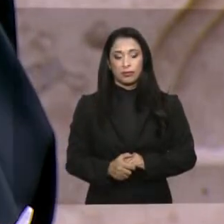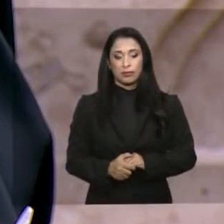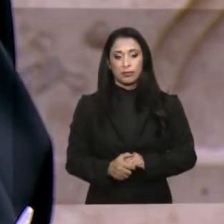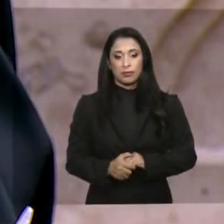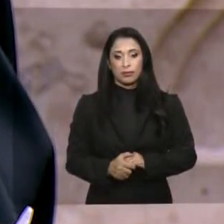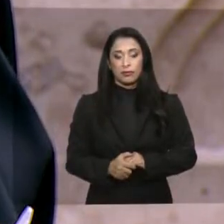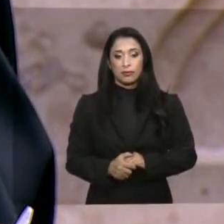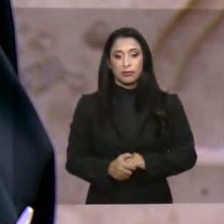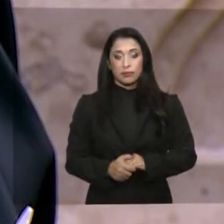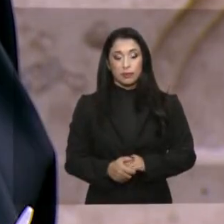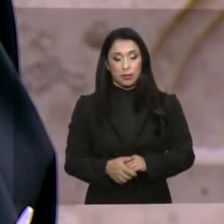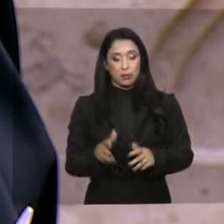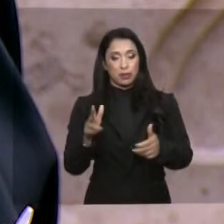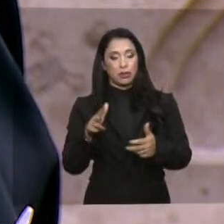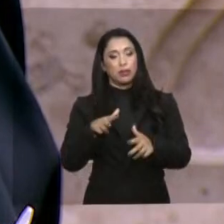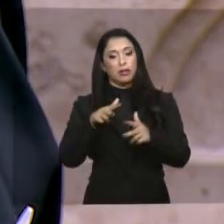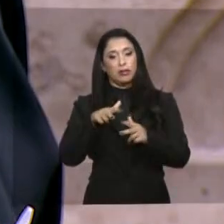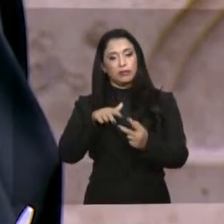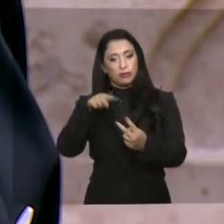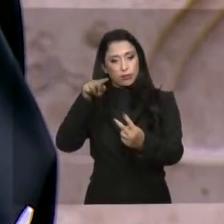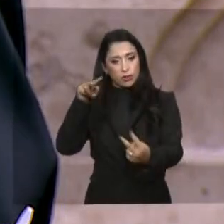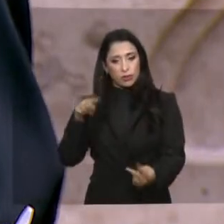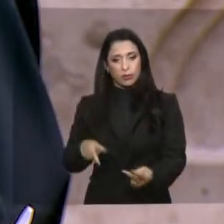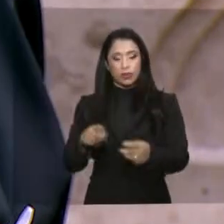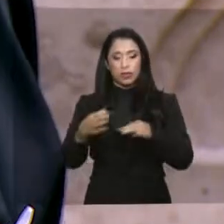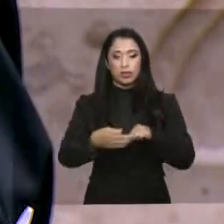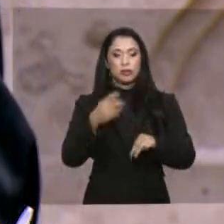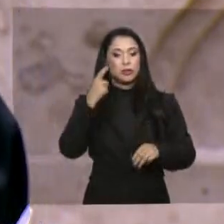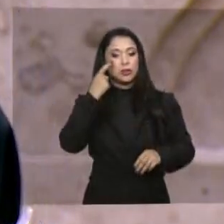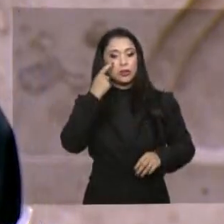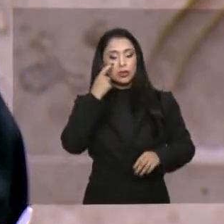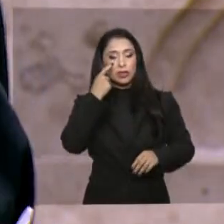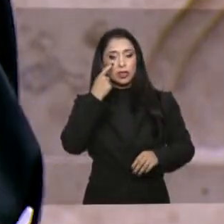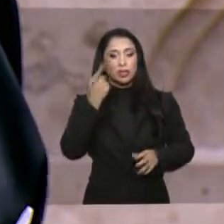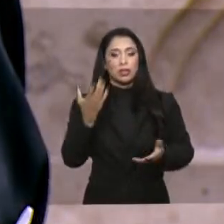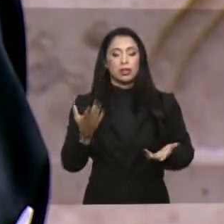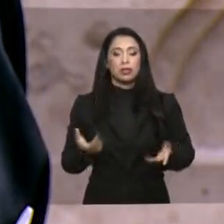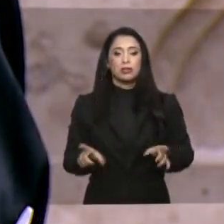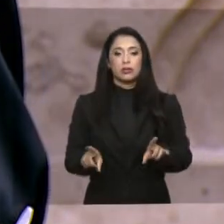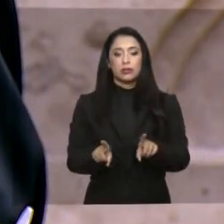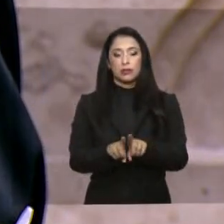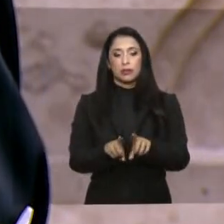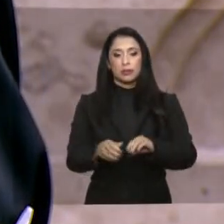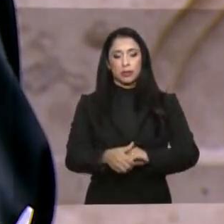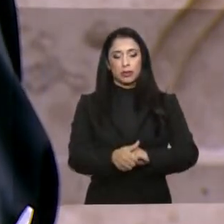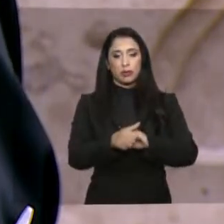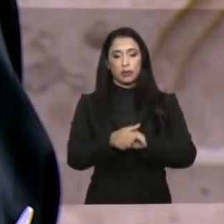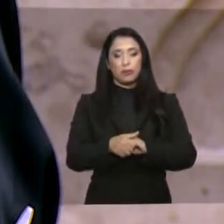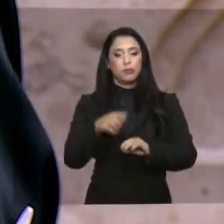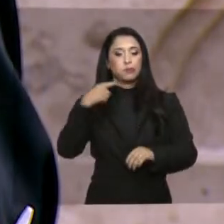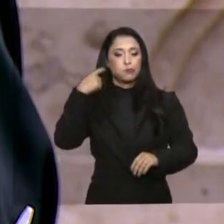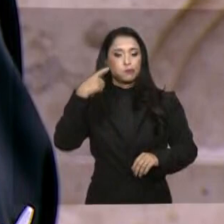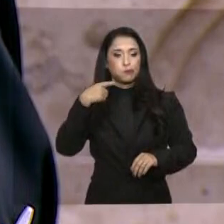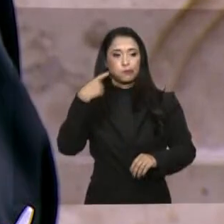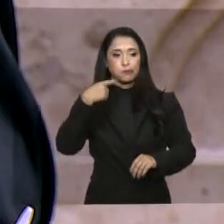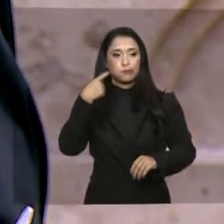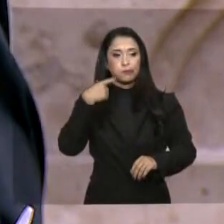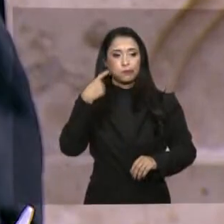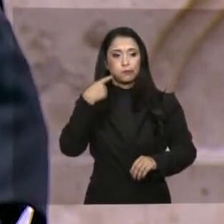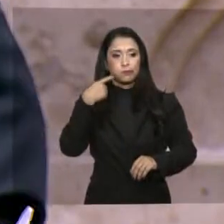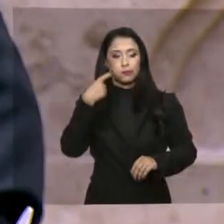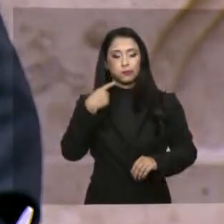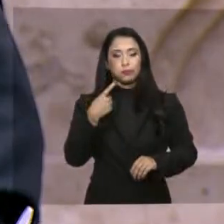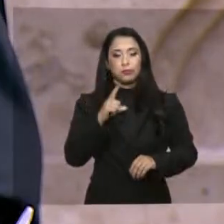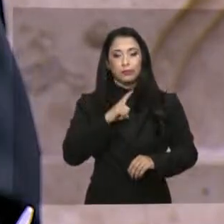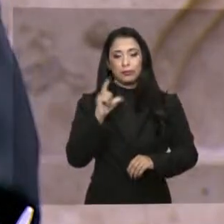pela videoconferência, ministro Cássio, aqui presente. Cumprimento também os senhores advogados que